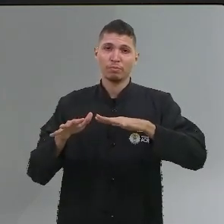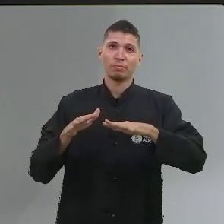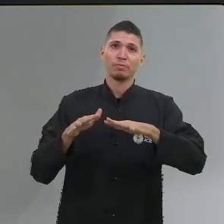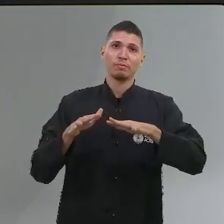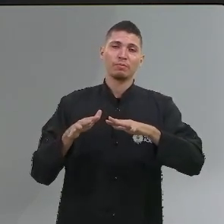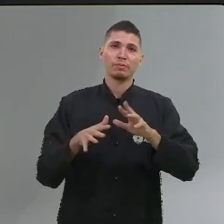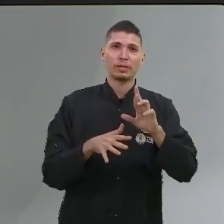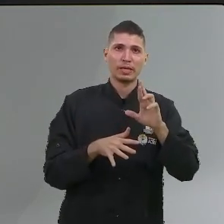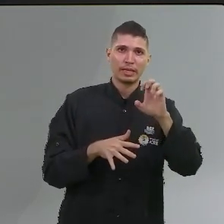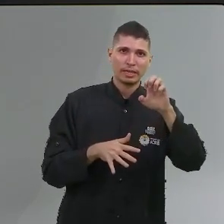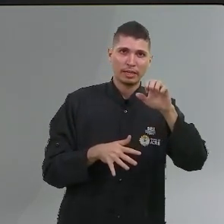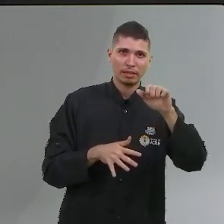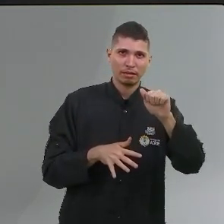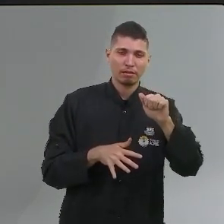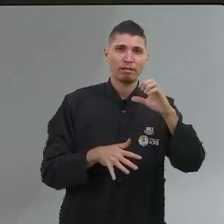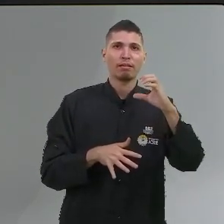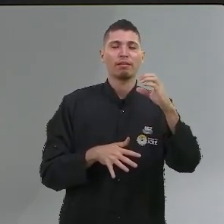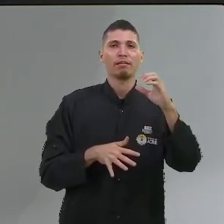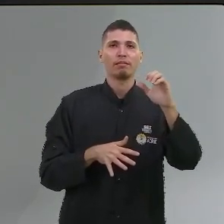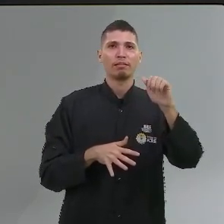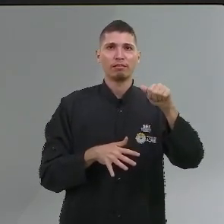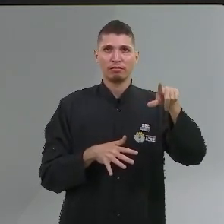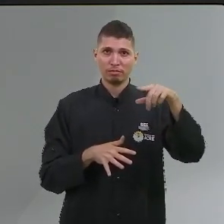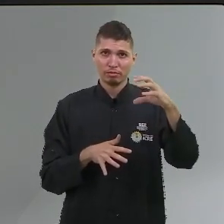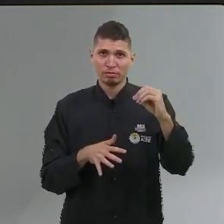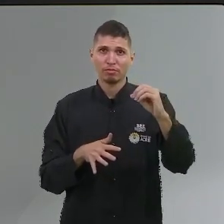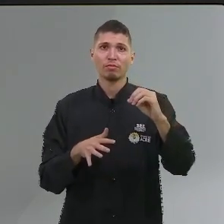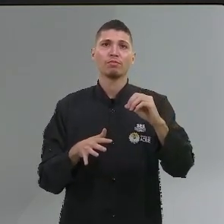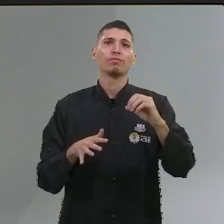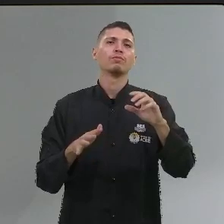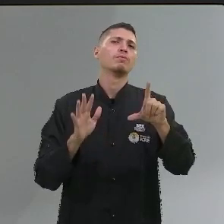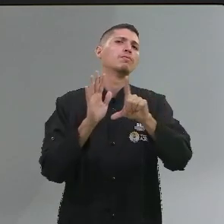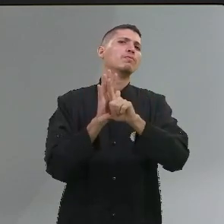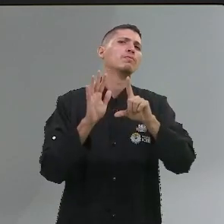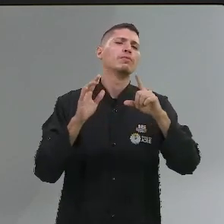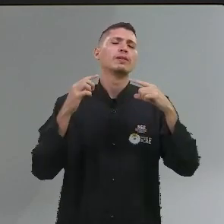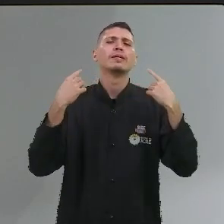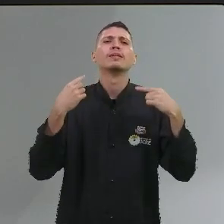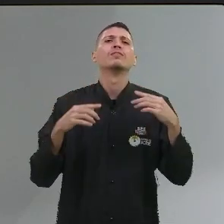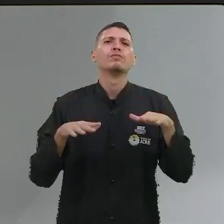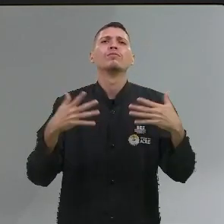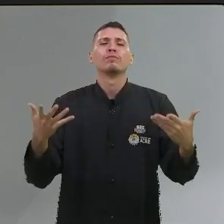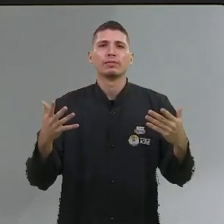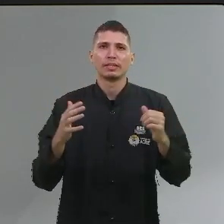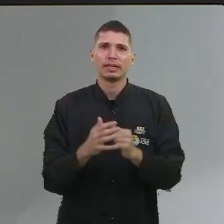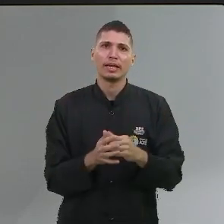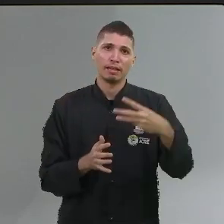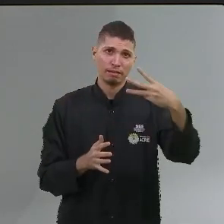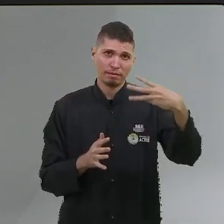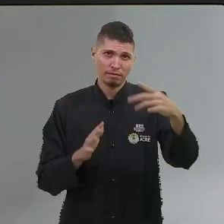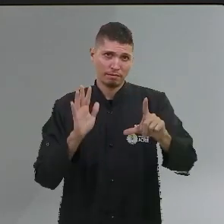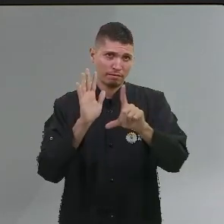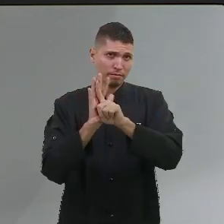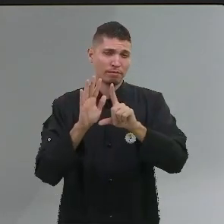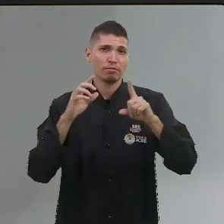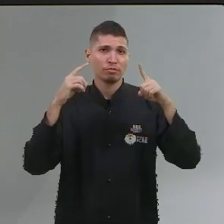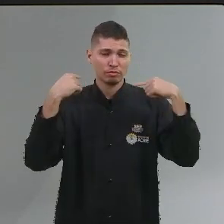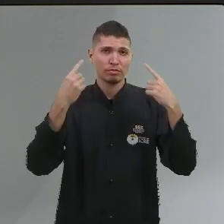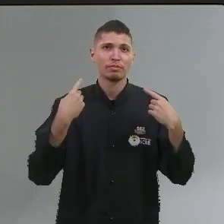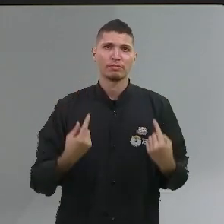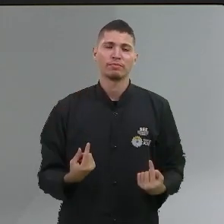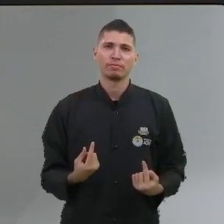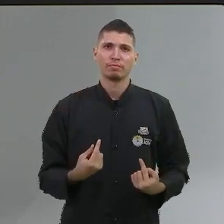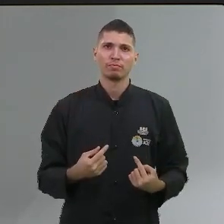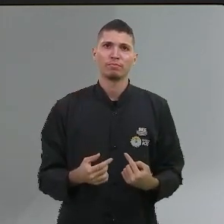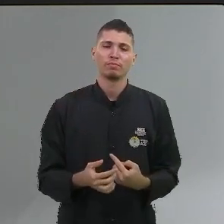reação está ligado com qual lei de Newton? No caso aí, a terceira lei de Newton. Né? Então, se a gente for